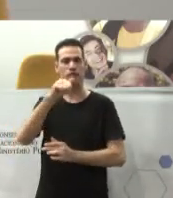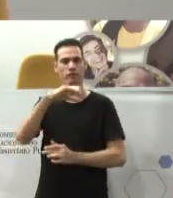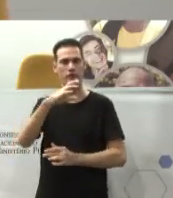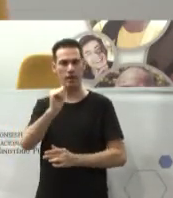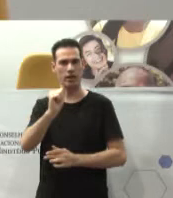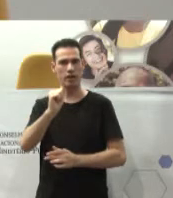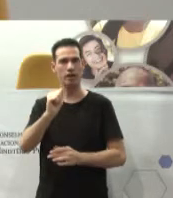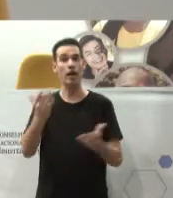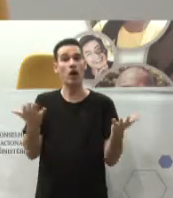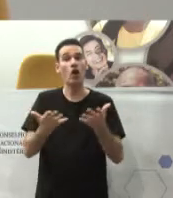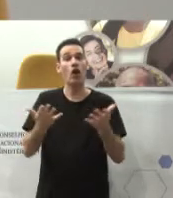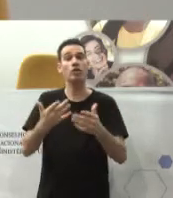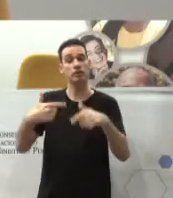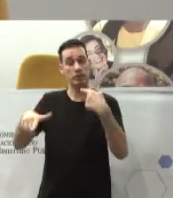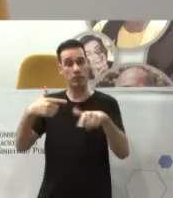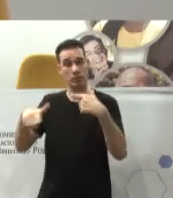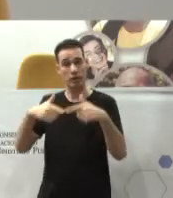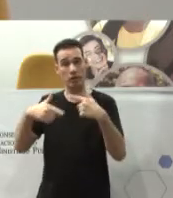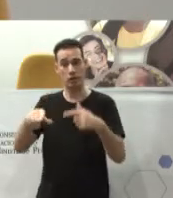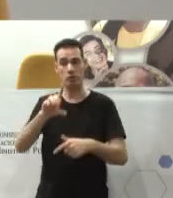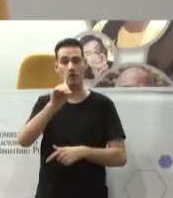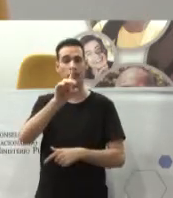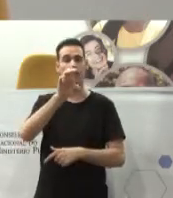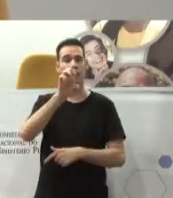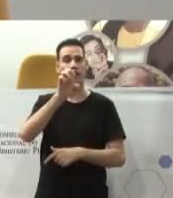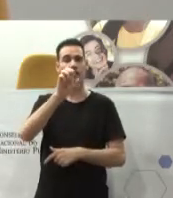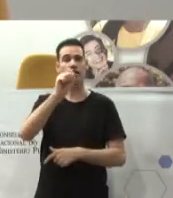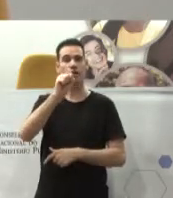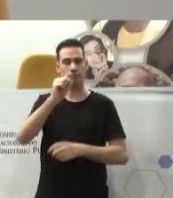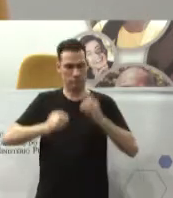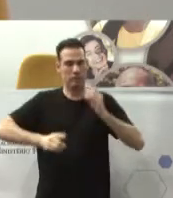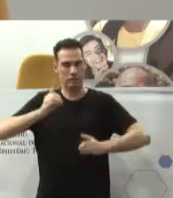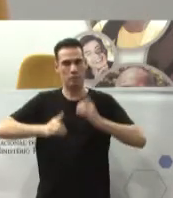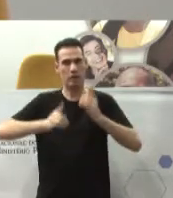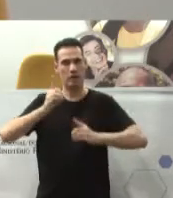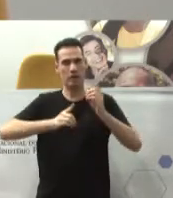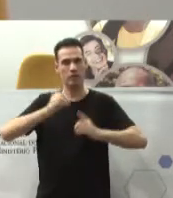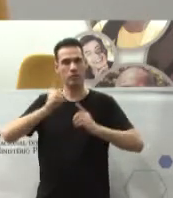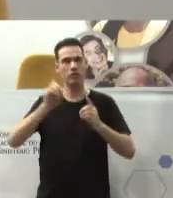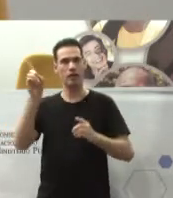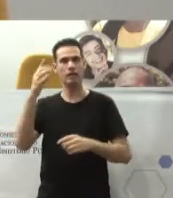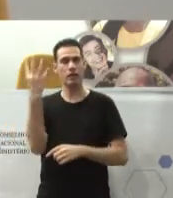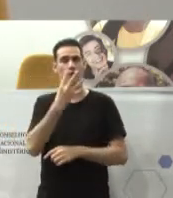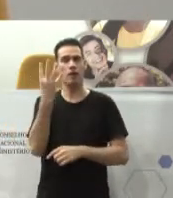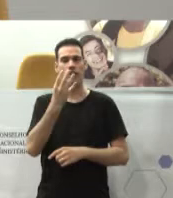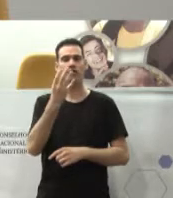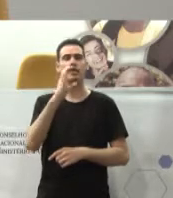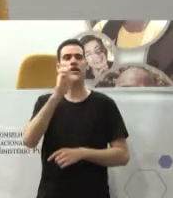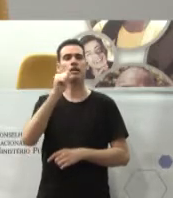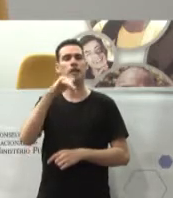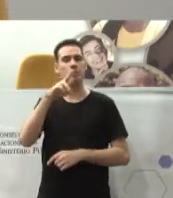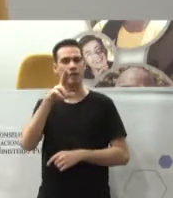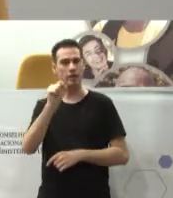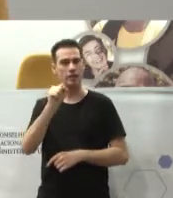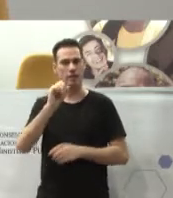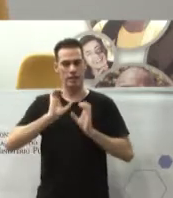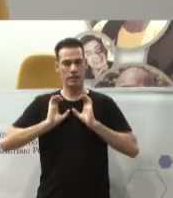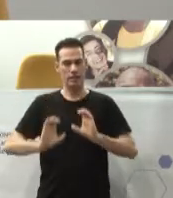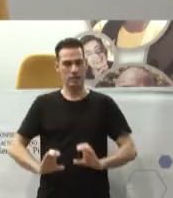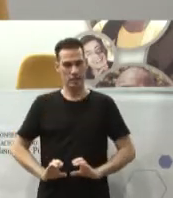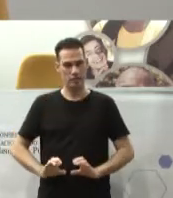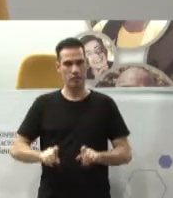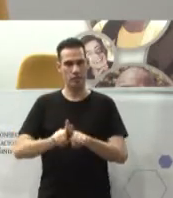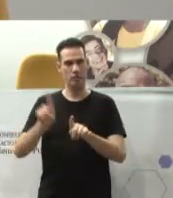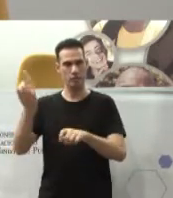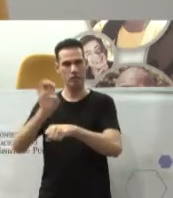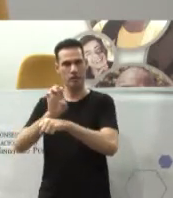Atua profissionalmente como desembargador do Tribunal de Justiça de Minas Gerais, integrante da 4ª Câmara Civil, coordenador do Comitê Executivo Estadual de